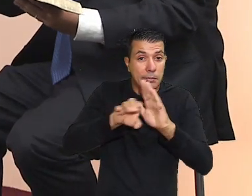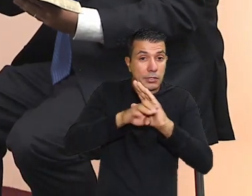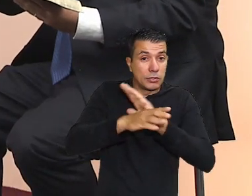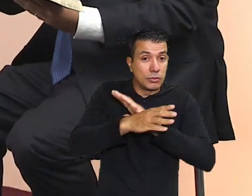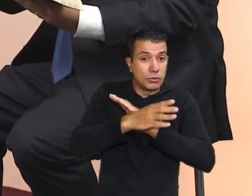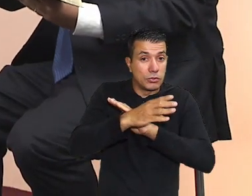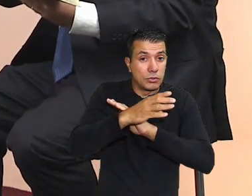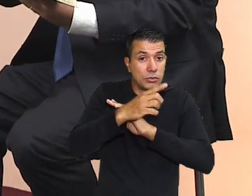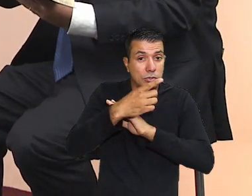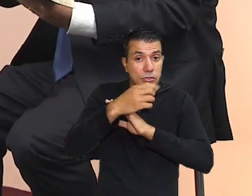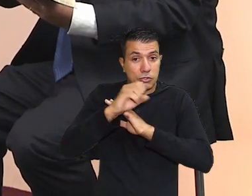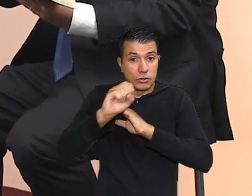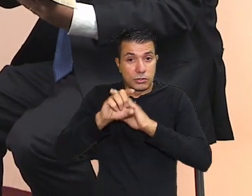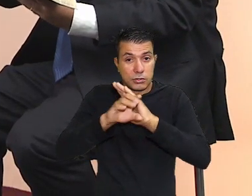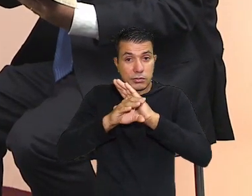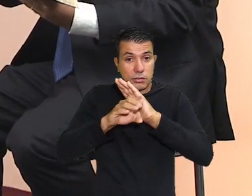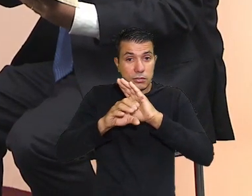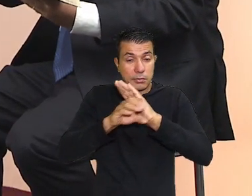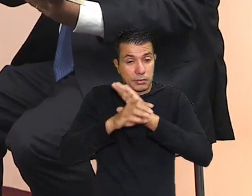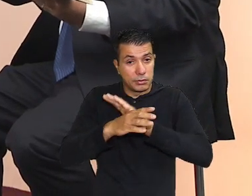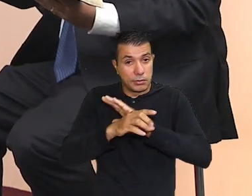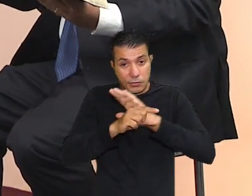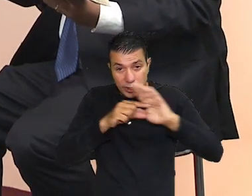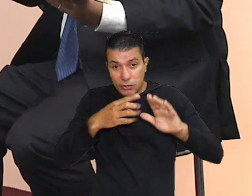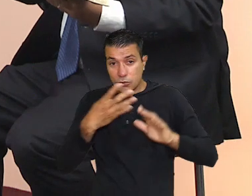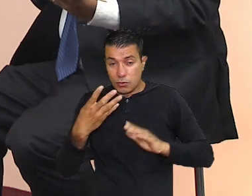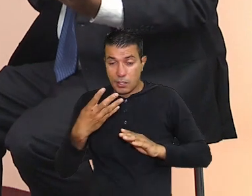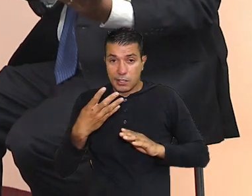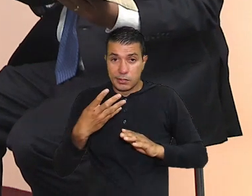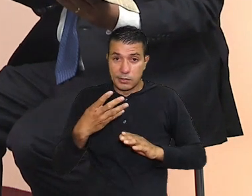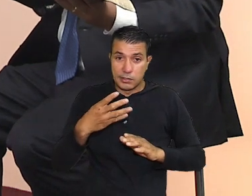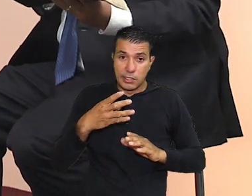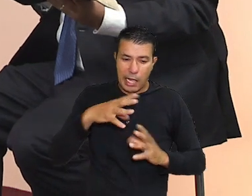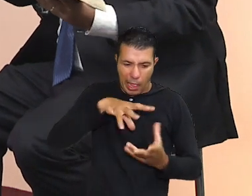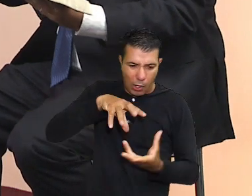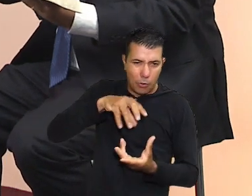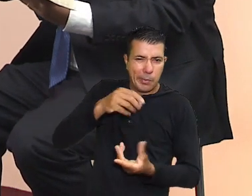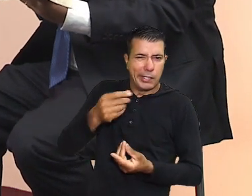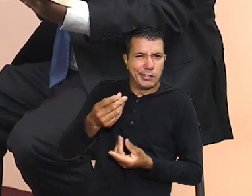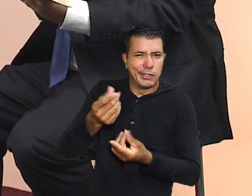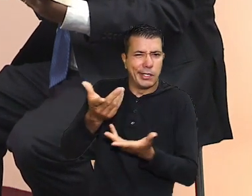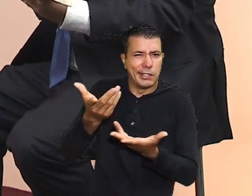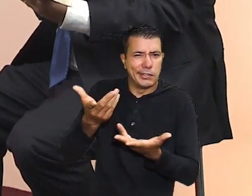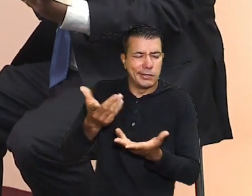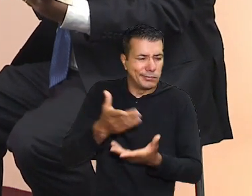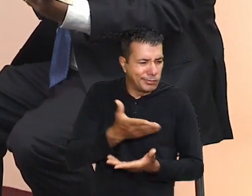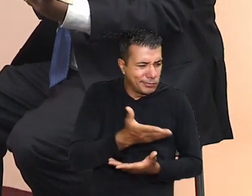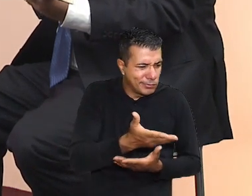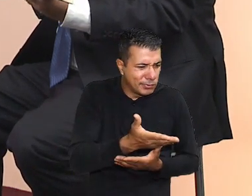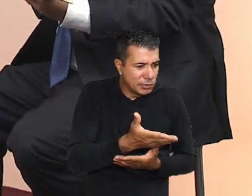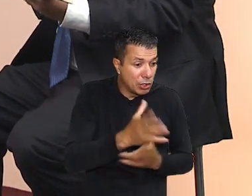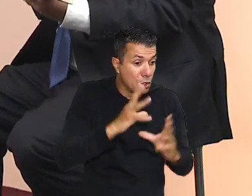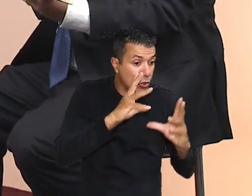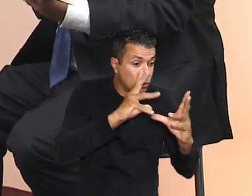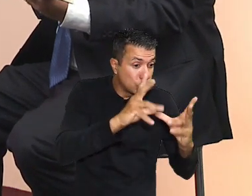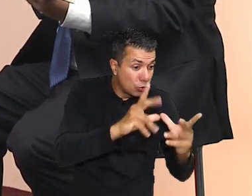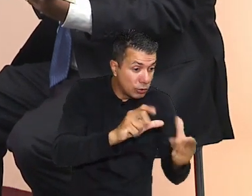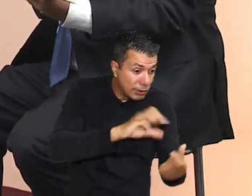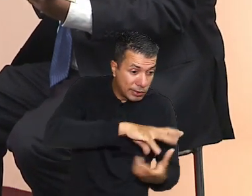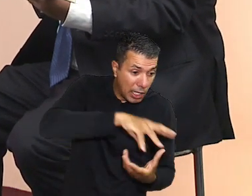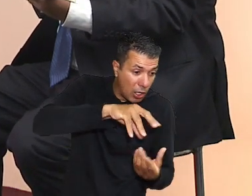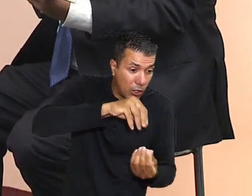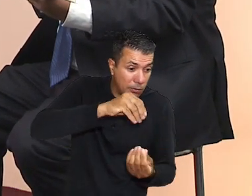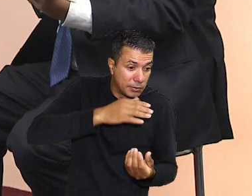Este texto aqui mexe com muitas pessoas, aquelas que acreditam que a alma é eterna. Aqui diz, ó, eis que todas as almas